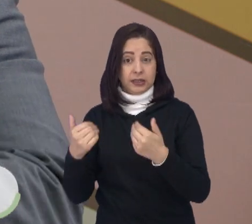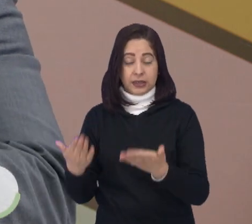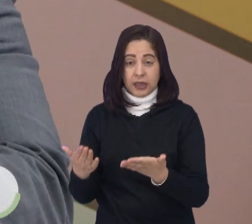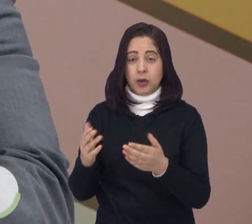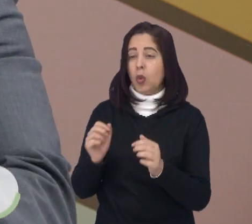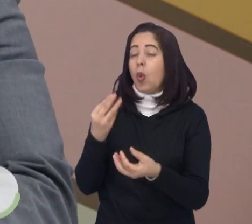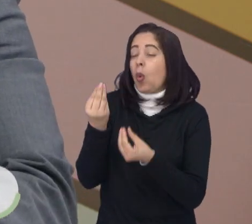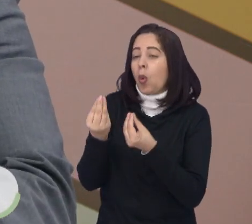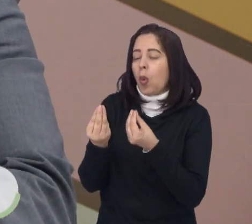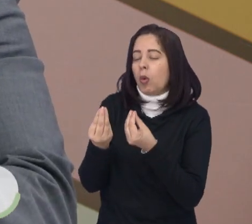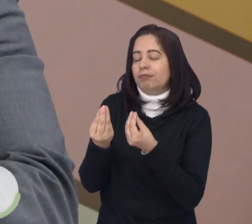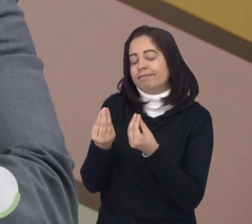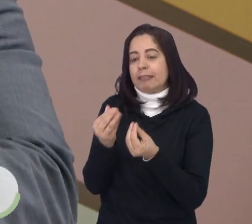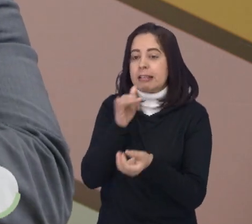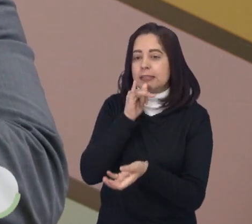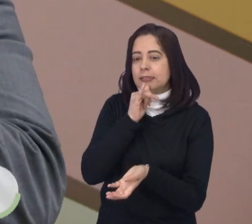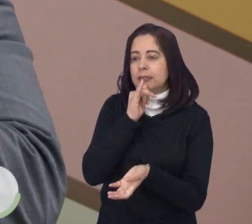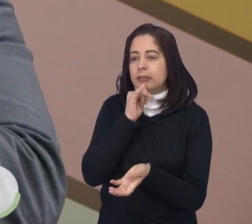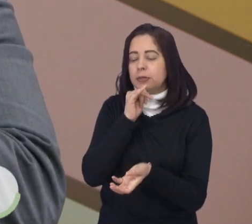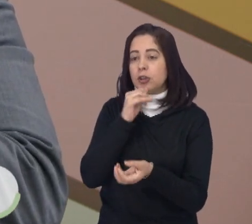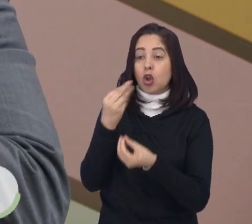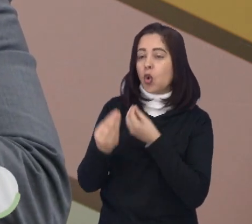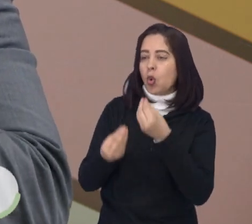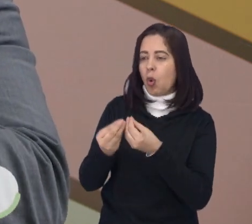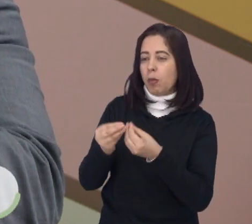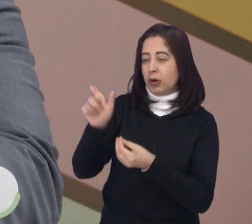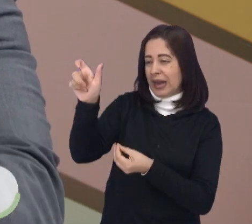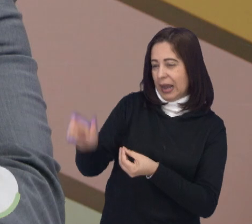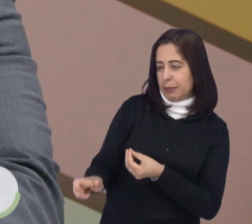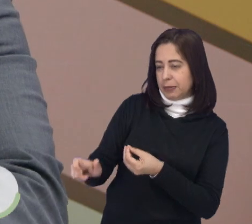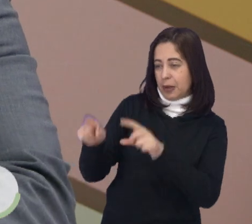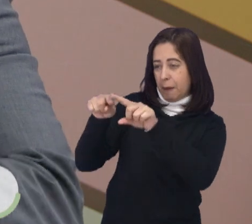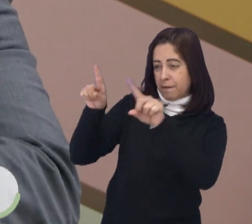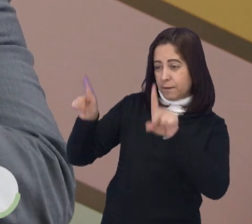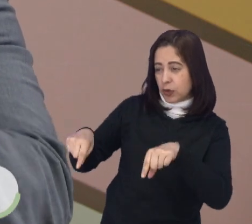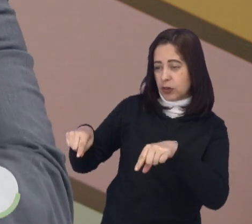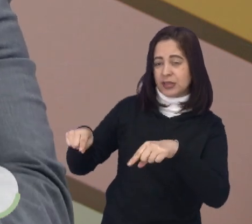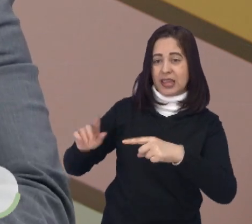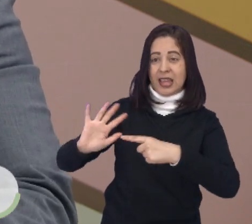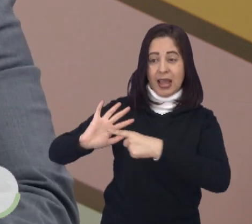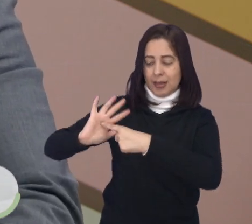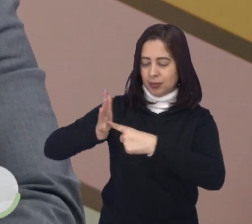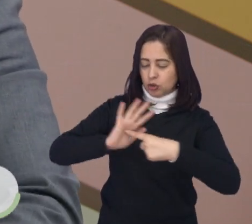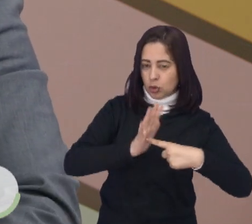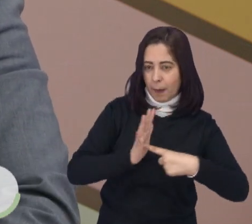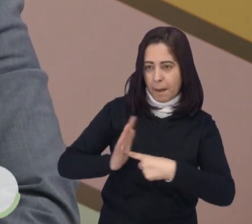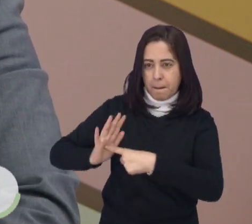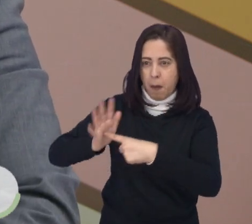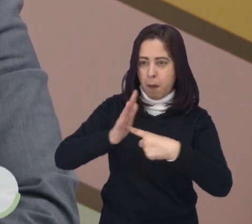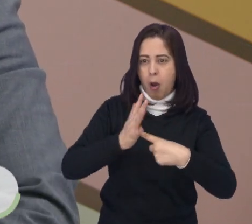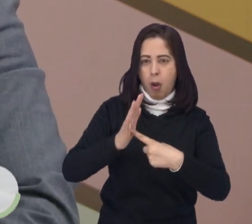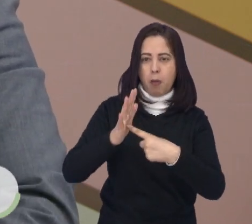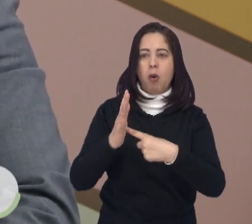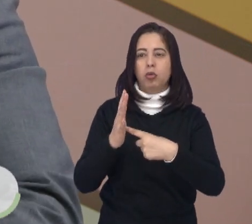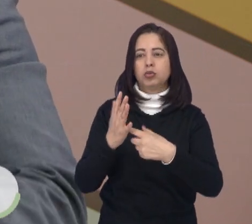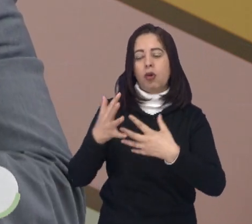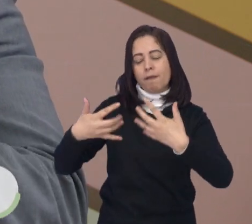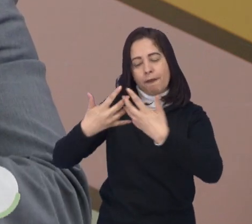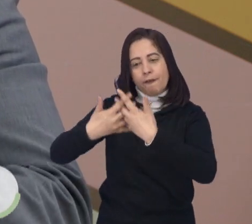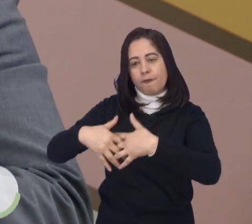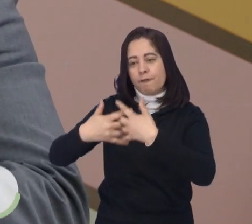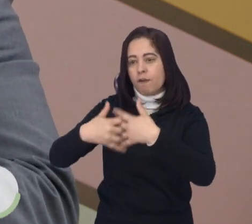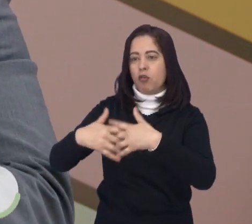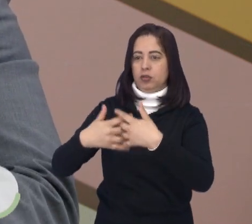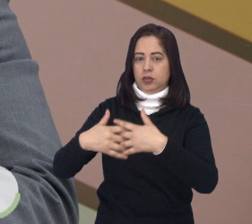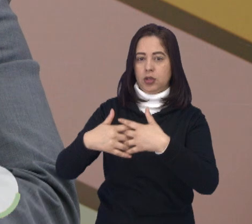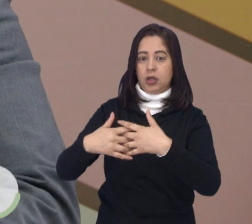de como é que o aparelho osteomuscular dele interage com a máquina, interage com o ambiente, a frequência de produção. Tudo